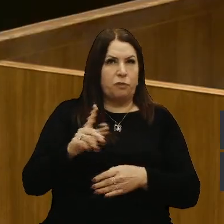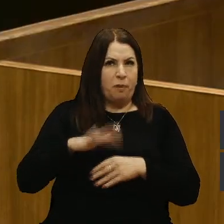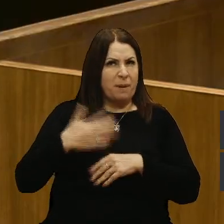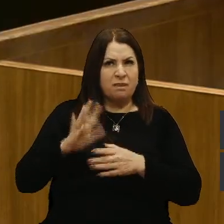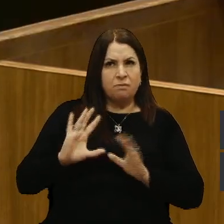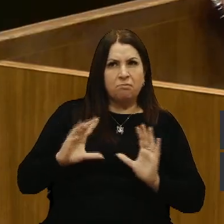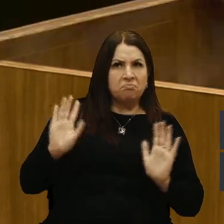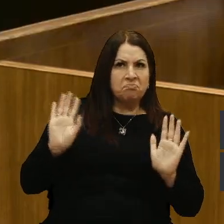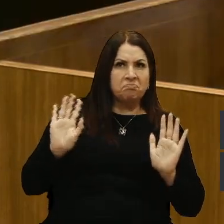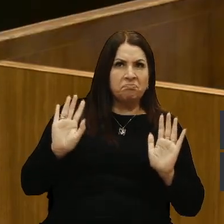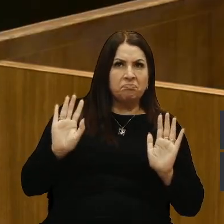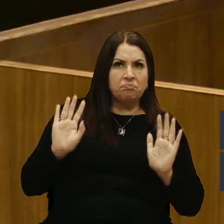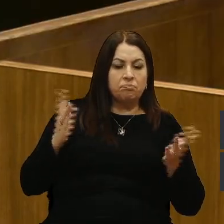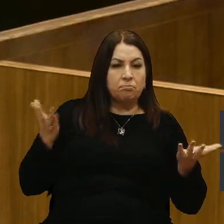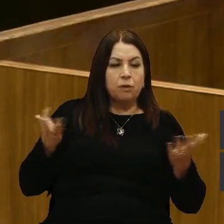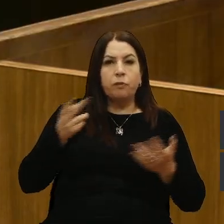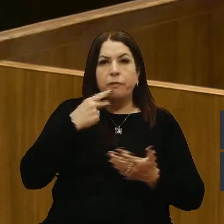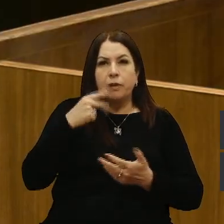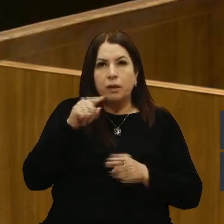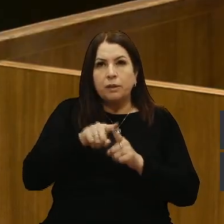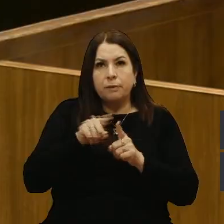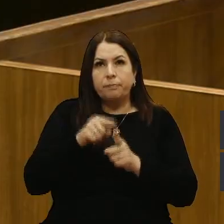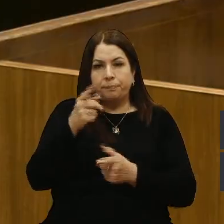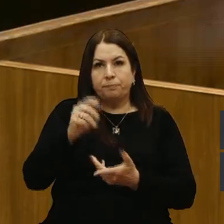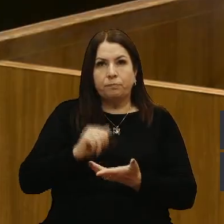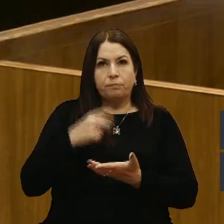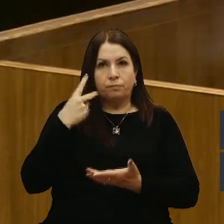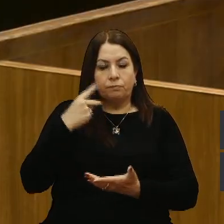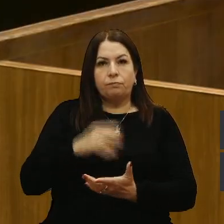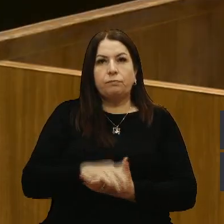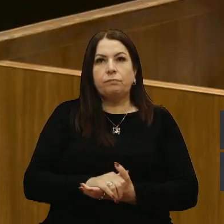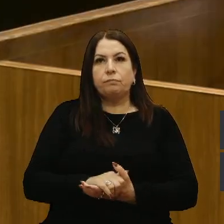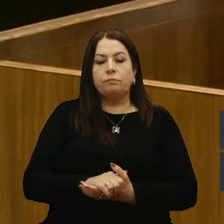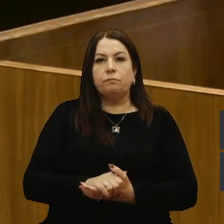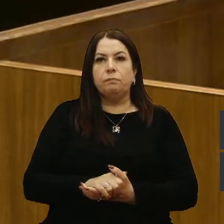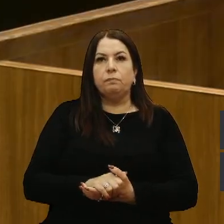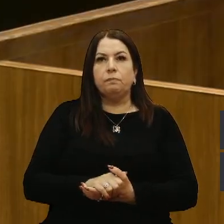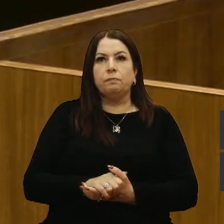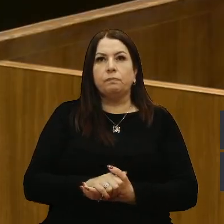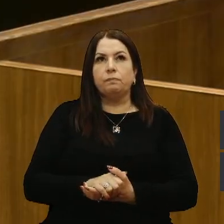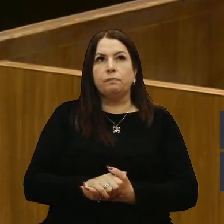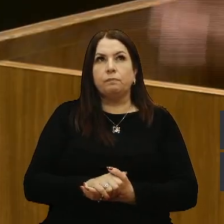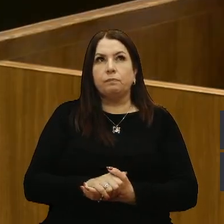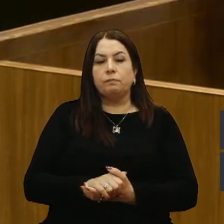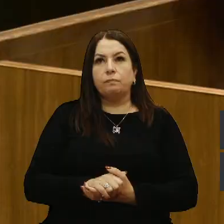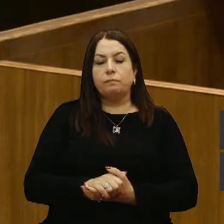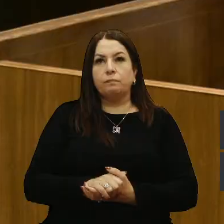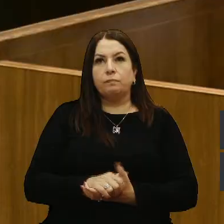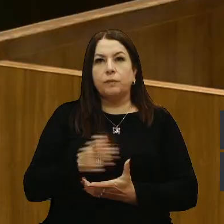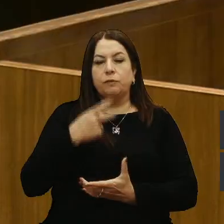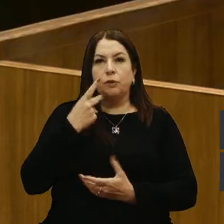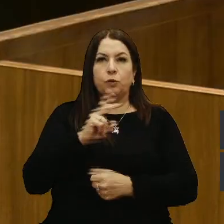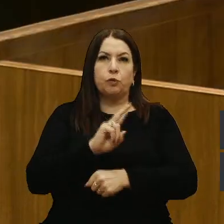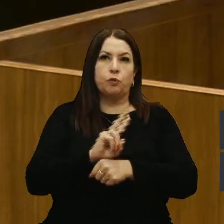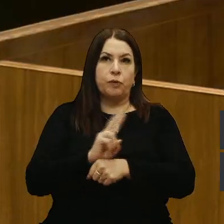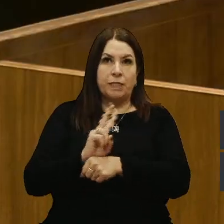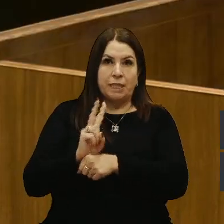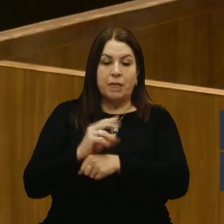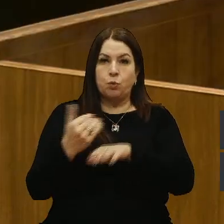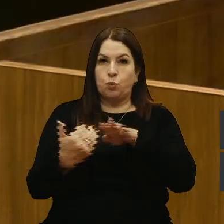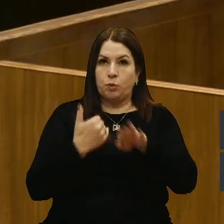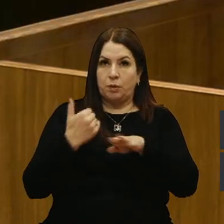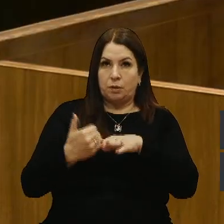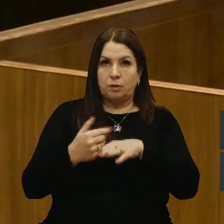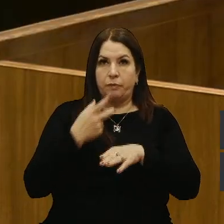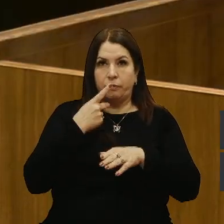ter? Vou falar, já lidou, vereadora, vou falar dos fiscais de trânsito, que até saiu